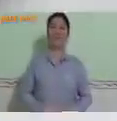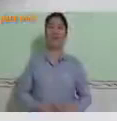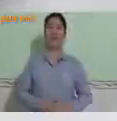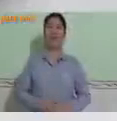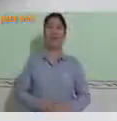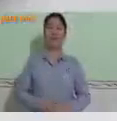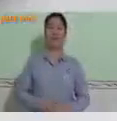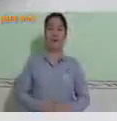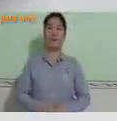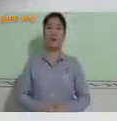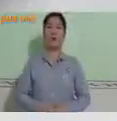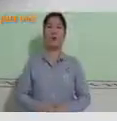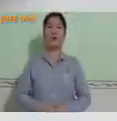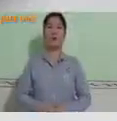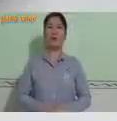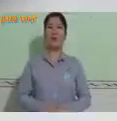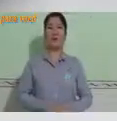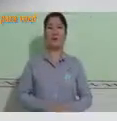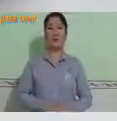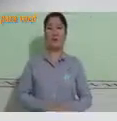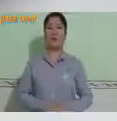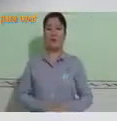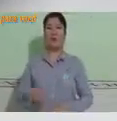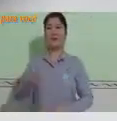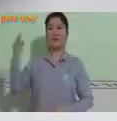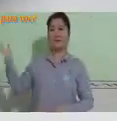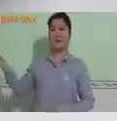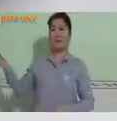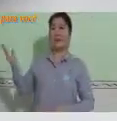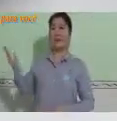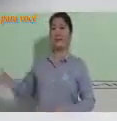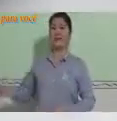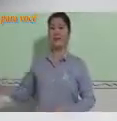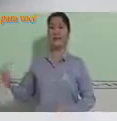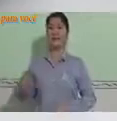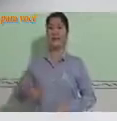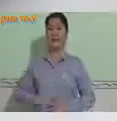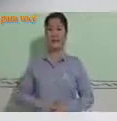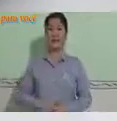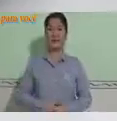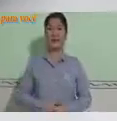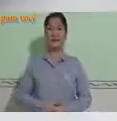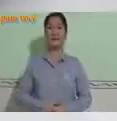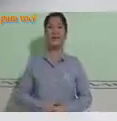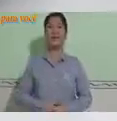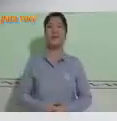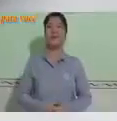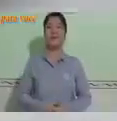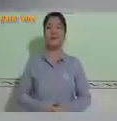EPODLEVARALGUMASSAMANASORU até acento agudo meses a passar vírgula no entanto vírgula pessoa pode vírgula como orientação do médico